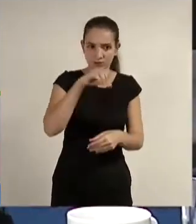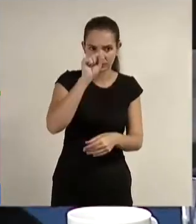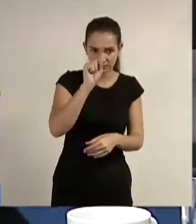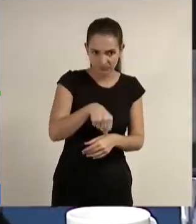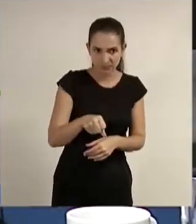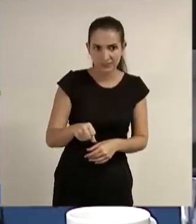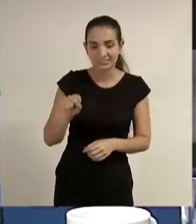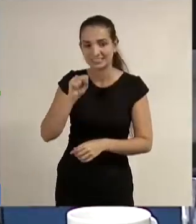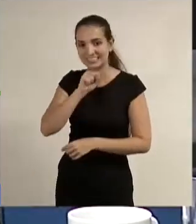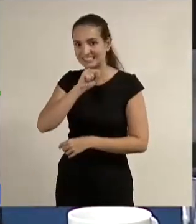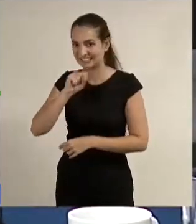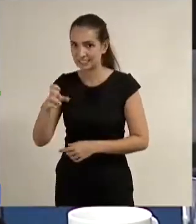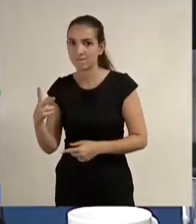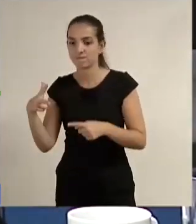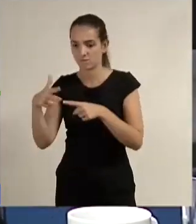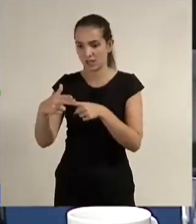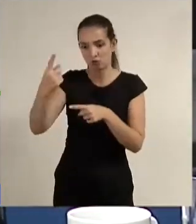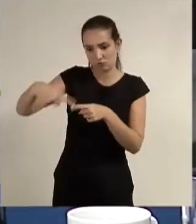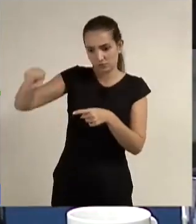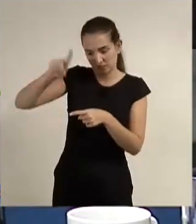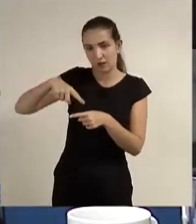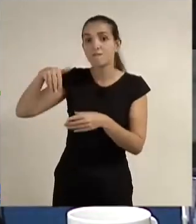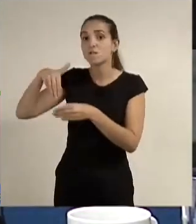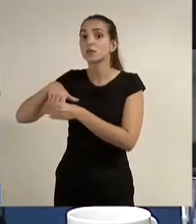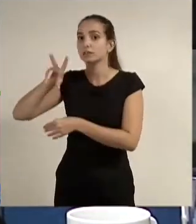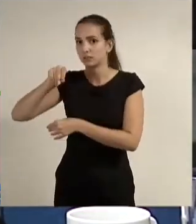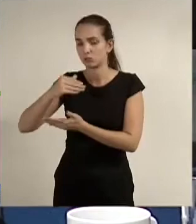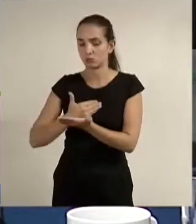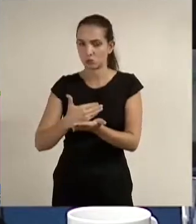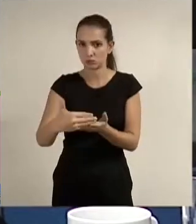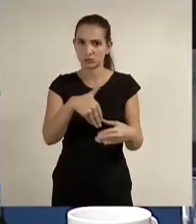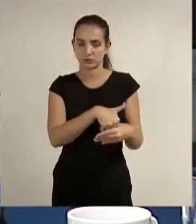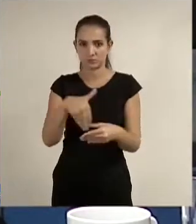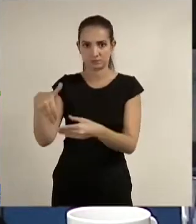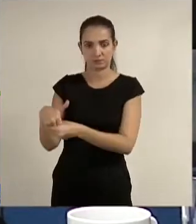pela rejeição do veto, votem não. Iniciada a votação.